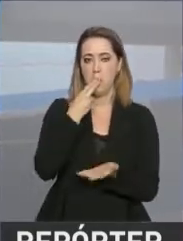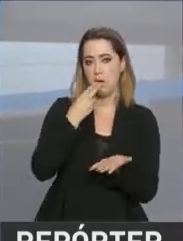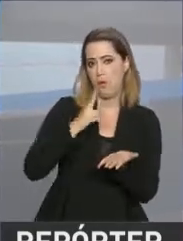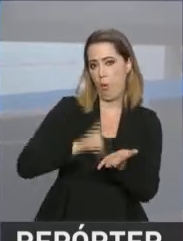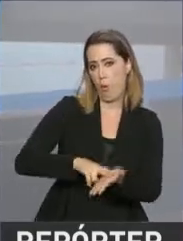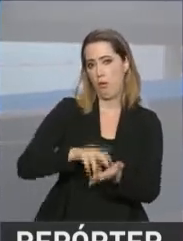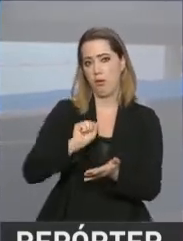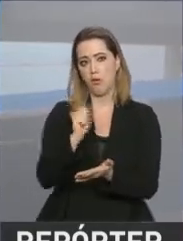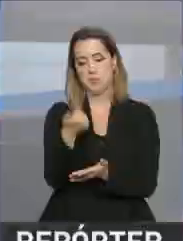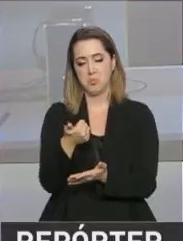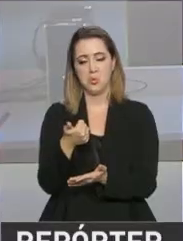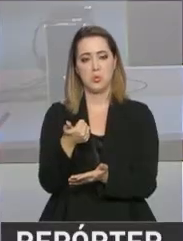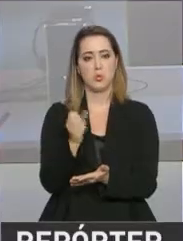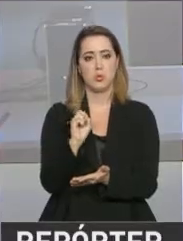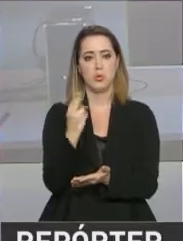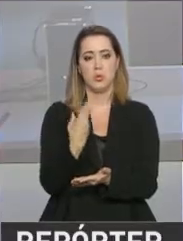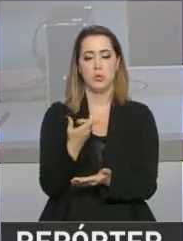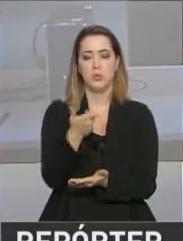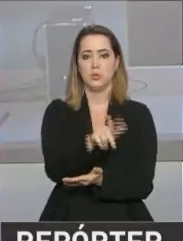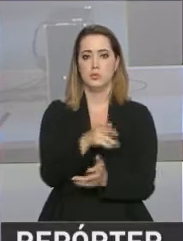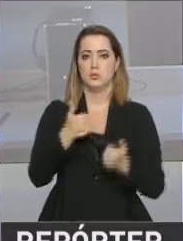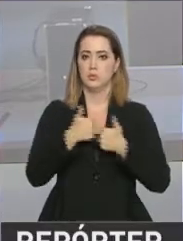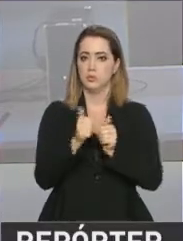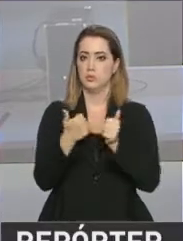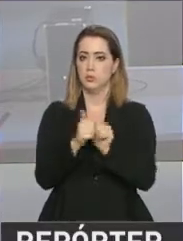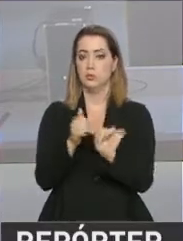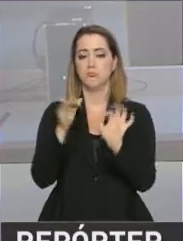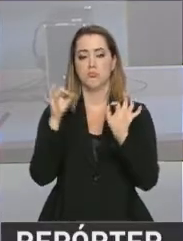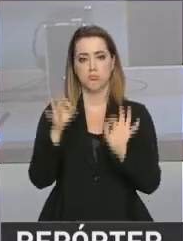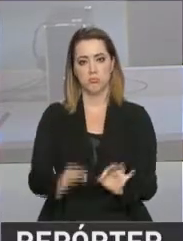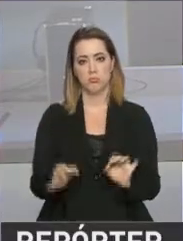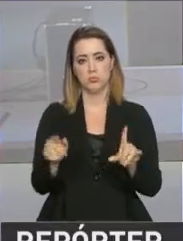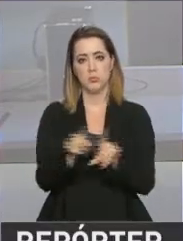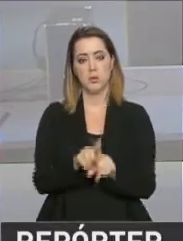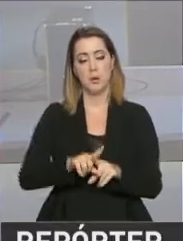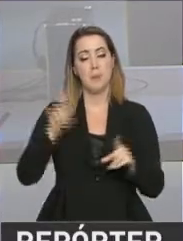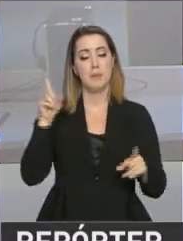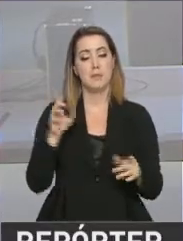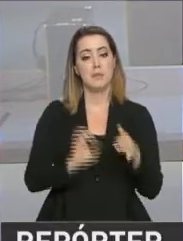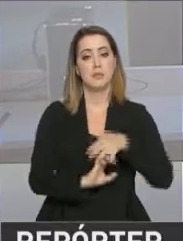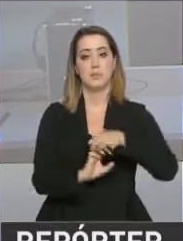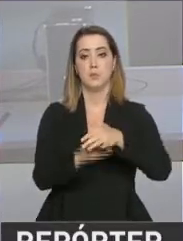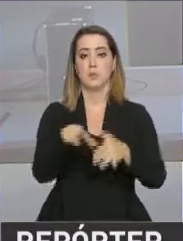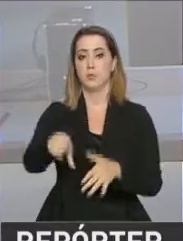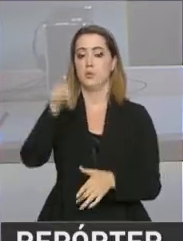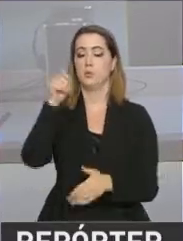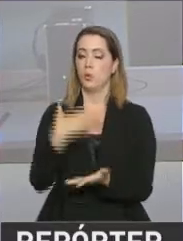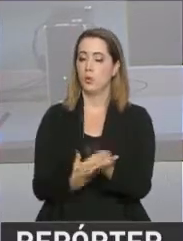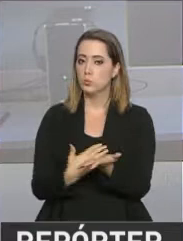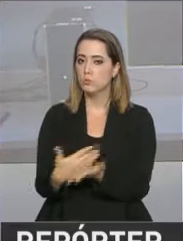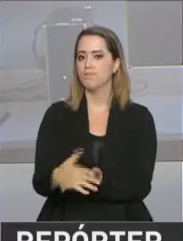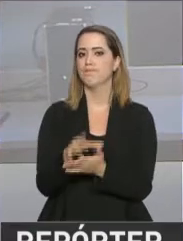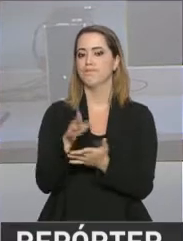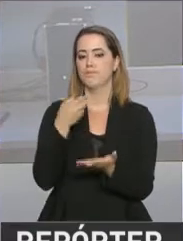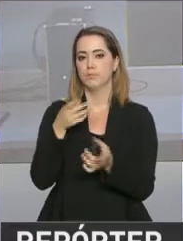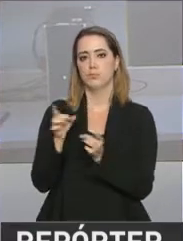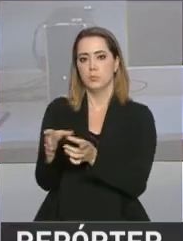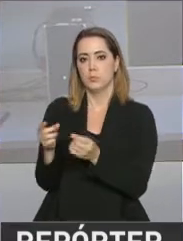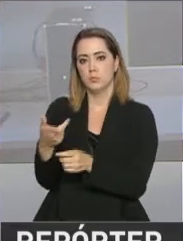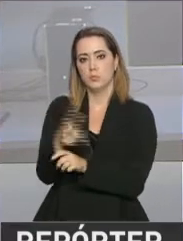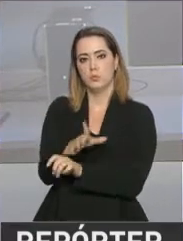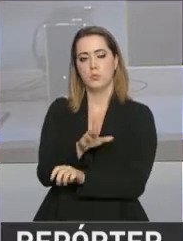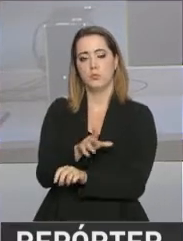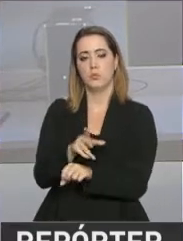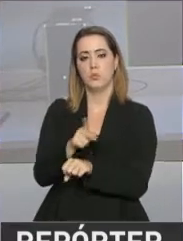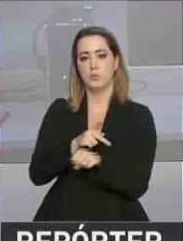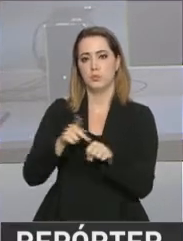transportadoras autorizadas. Já as empresas que escolherem continuar cuidando da exportação de seus produtos também contarão com menos